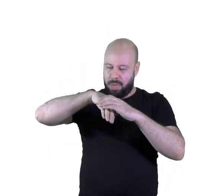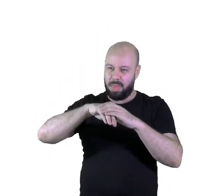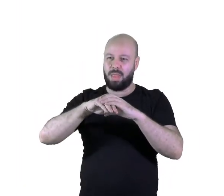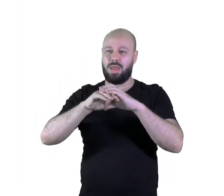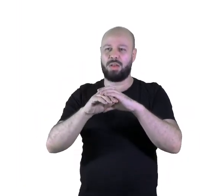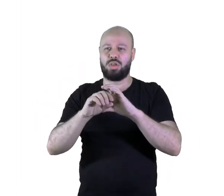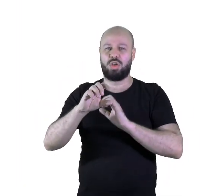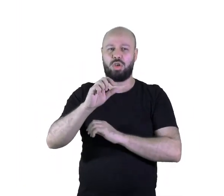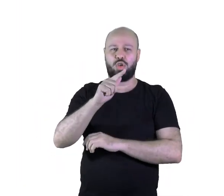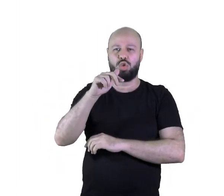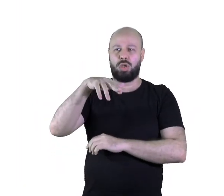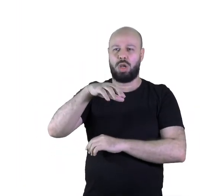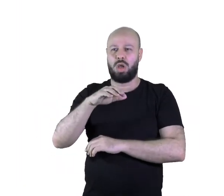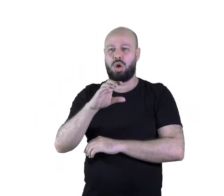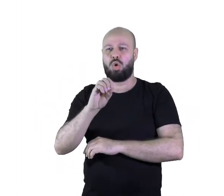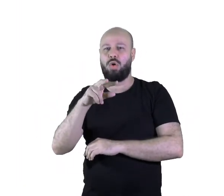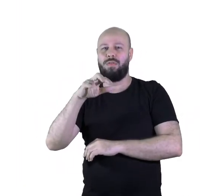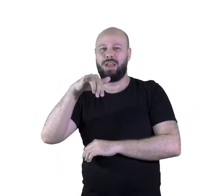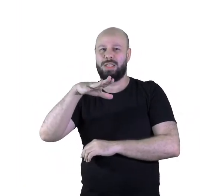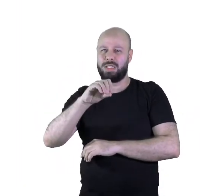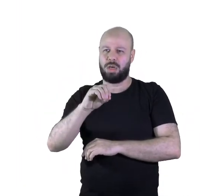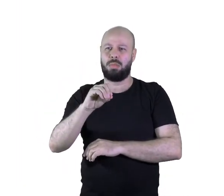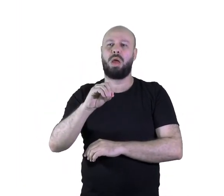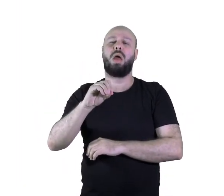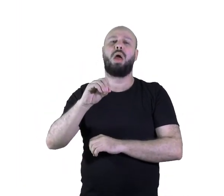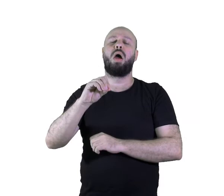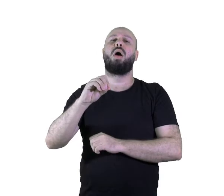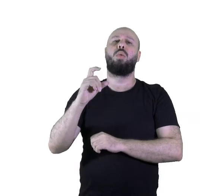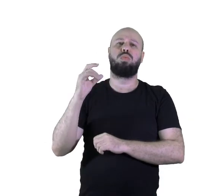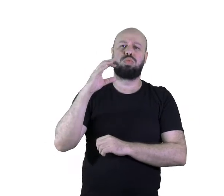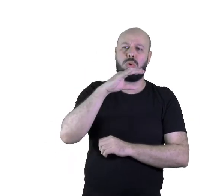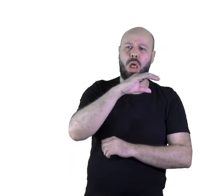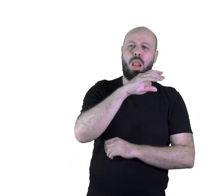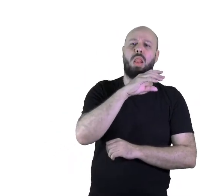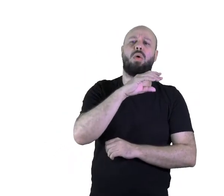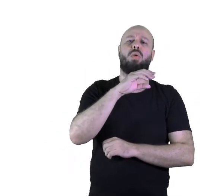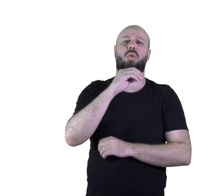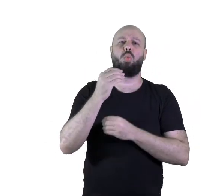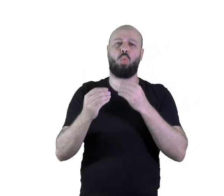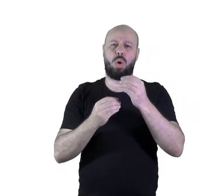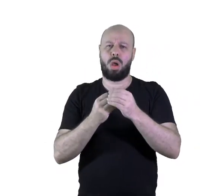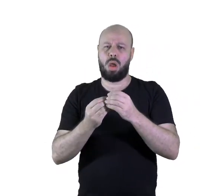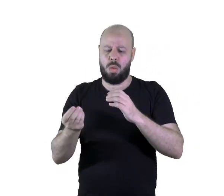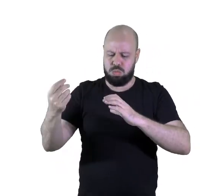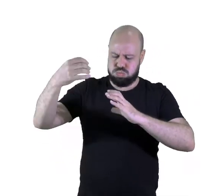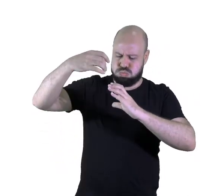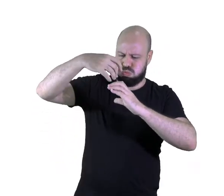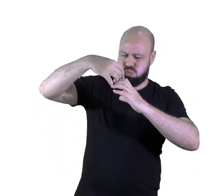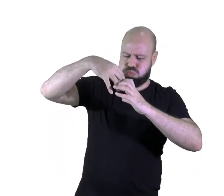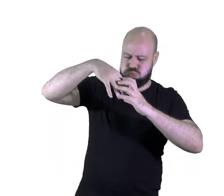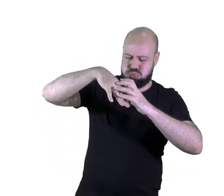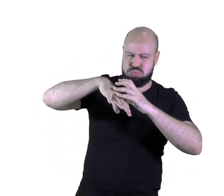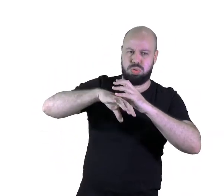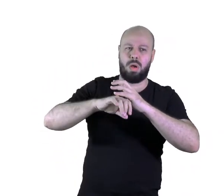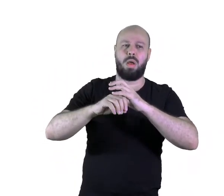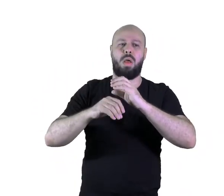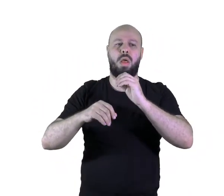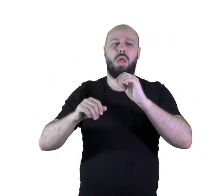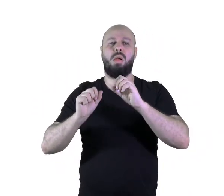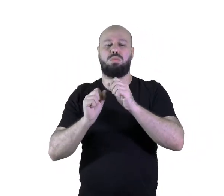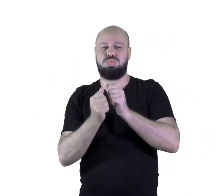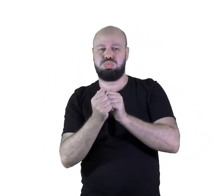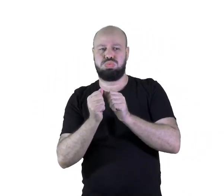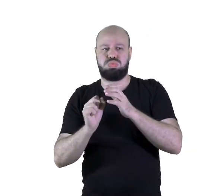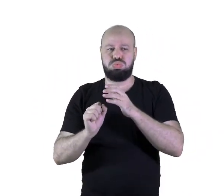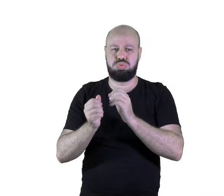onde o calor passa por essa camada através de moléculas de gás e